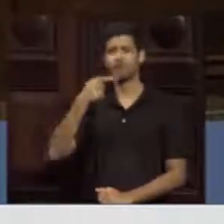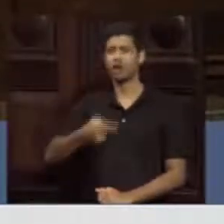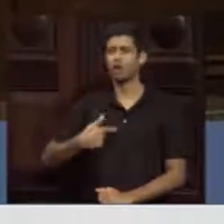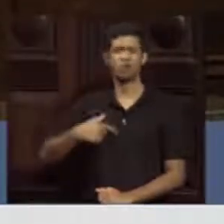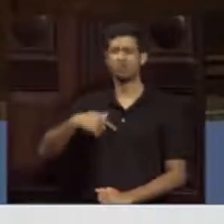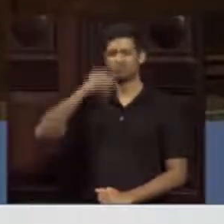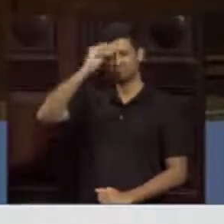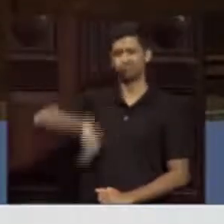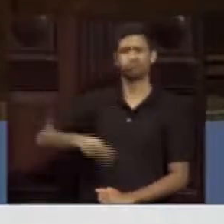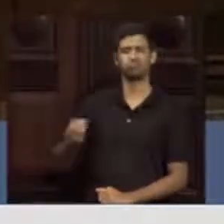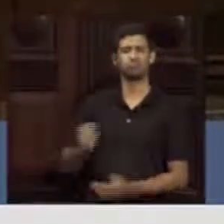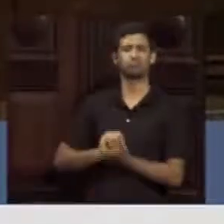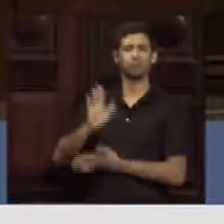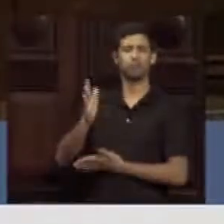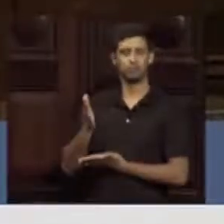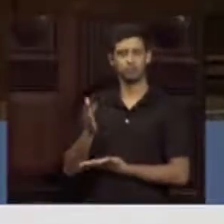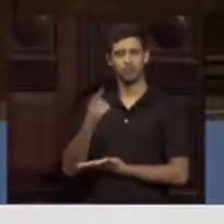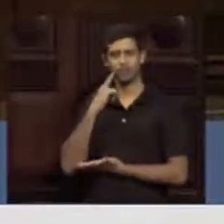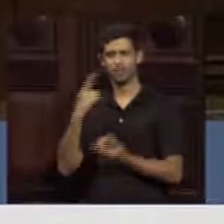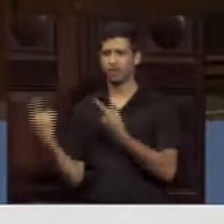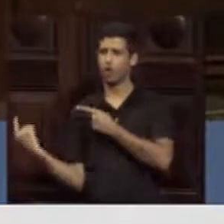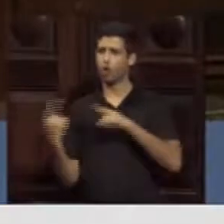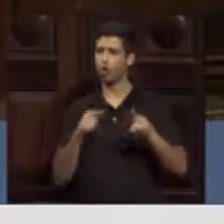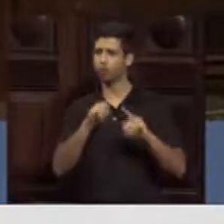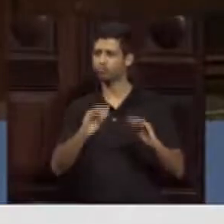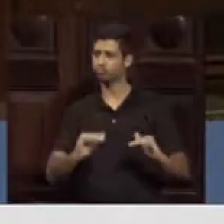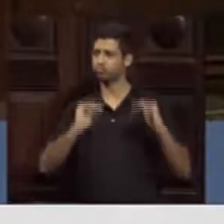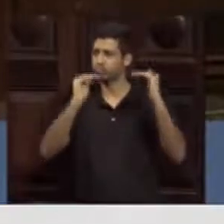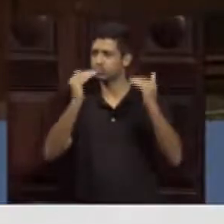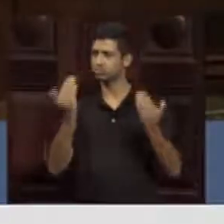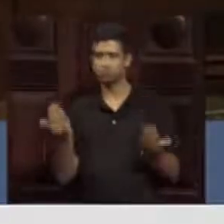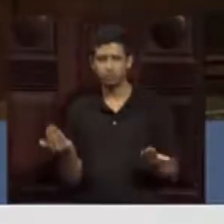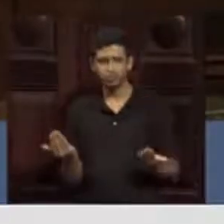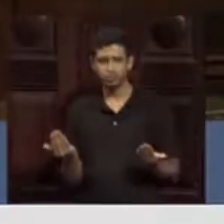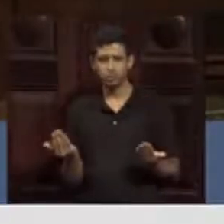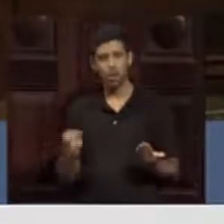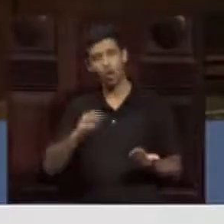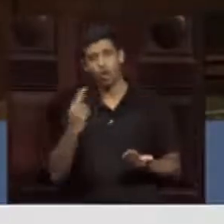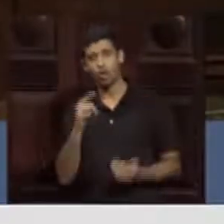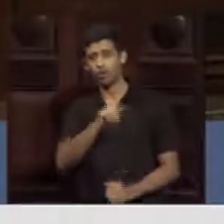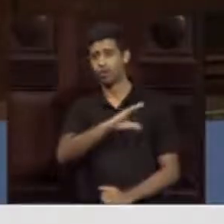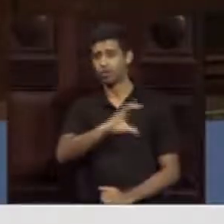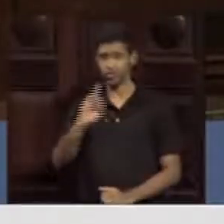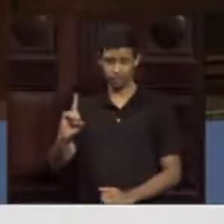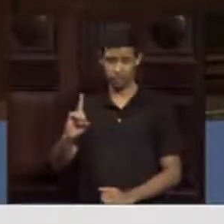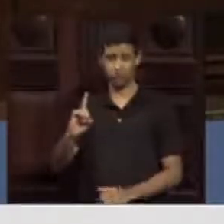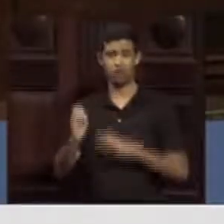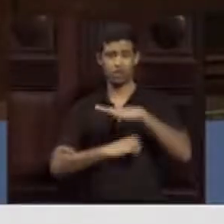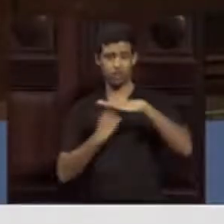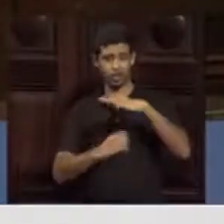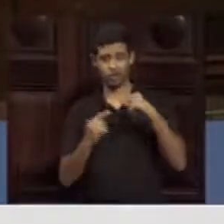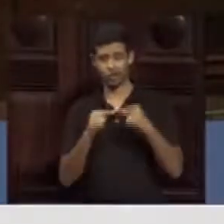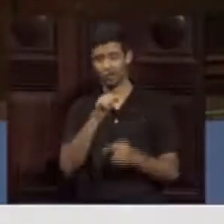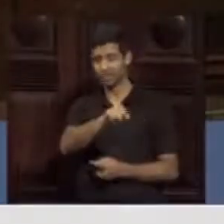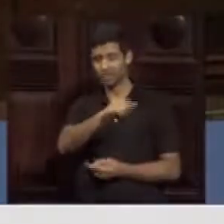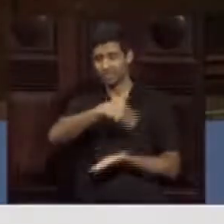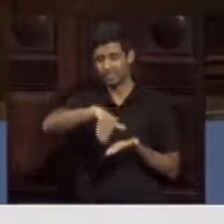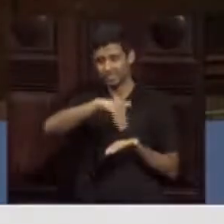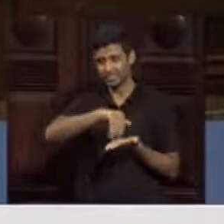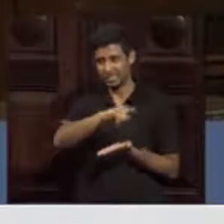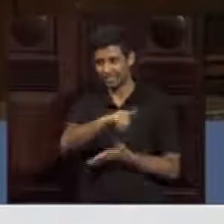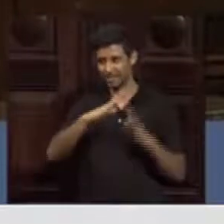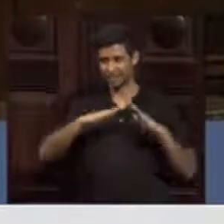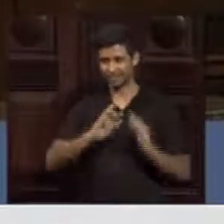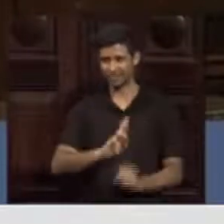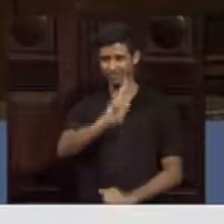publicamente, atacando o seu superior imediato ou o coordenador do executivo, que é o secretário-chefe da Casa